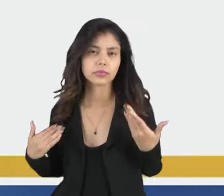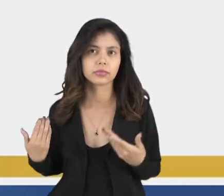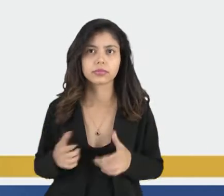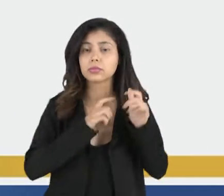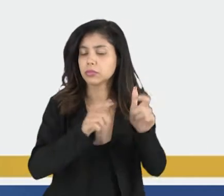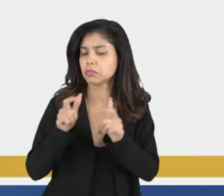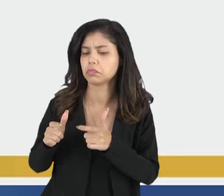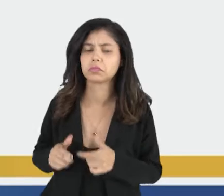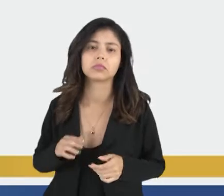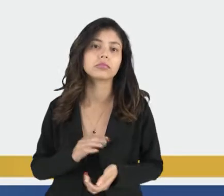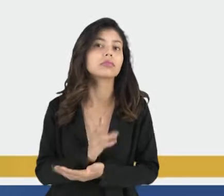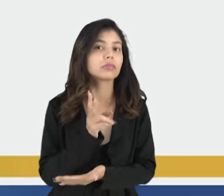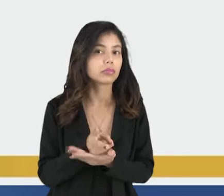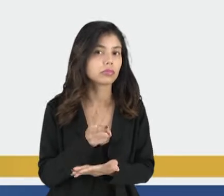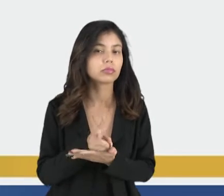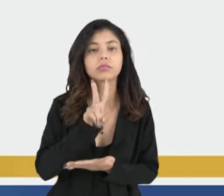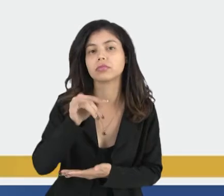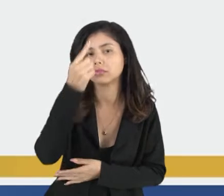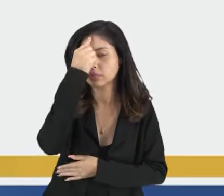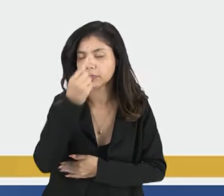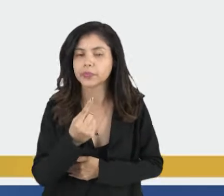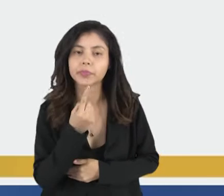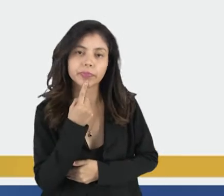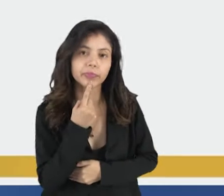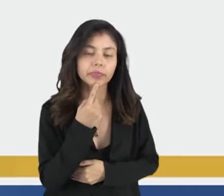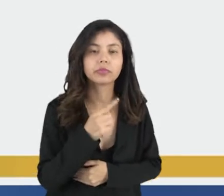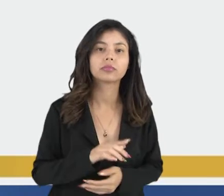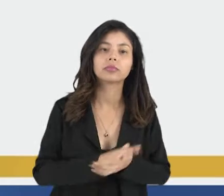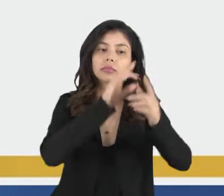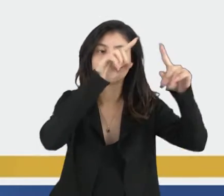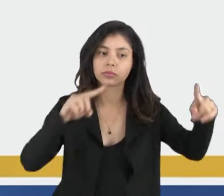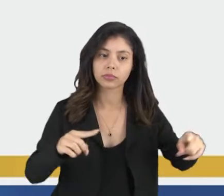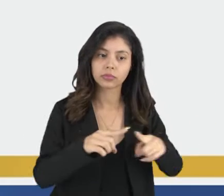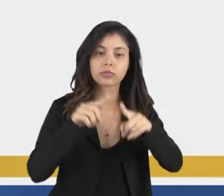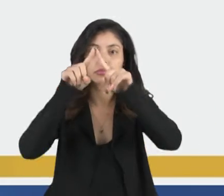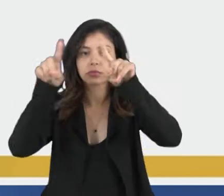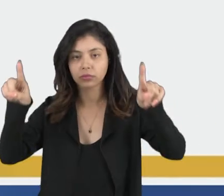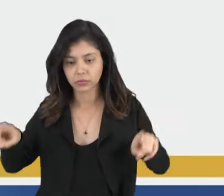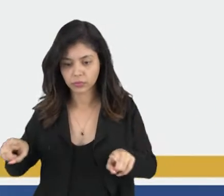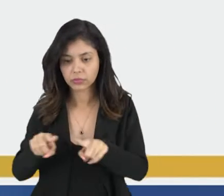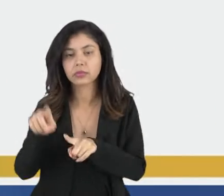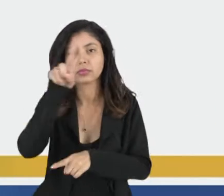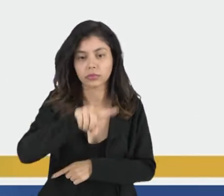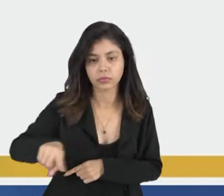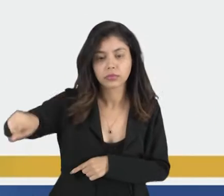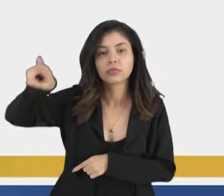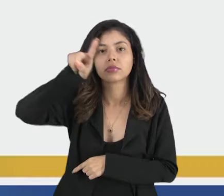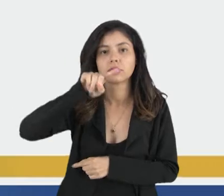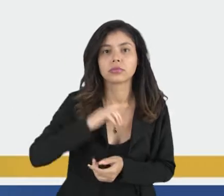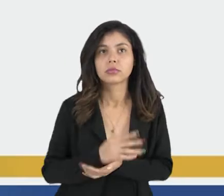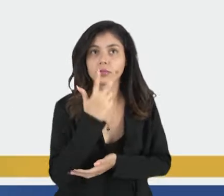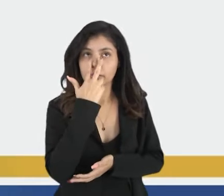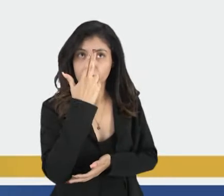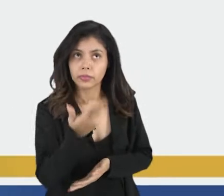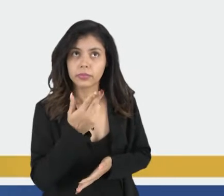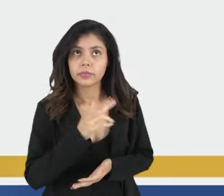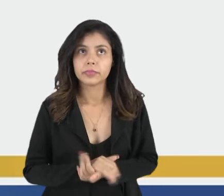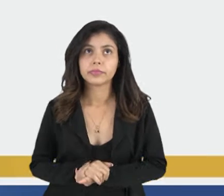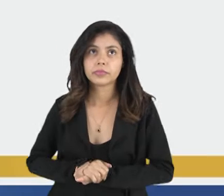estiverem, sempre vai ter uma figura geométrica, tá? Ela pode